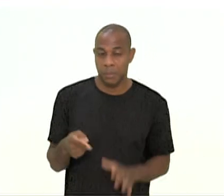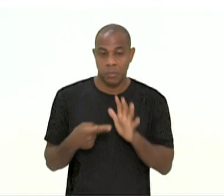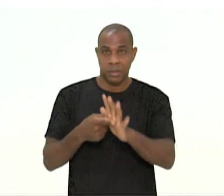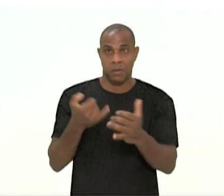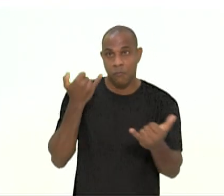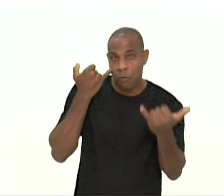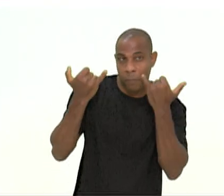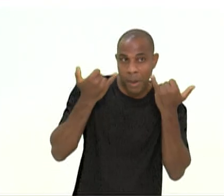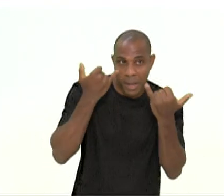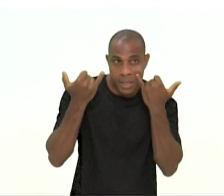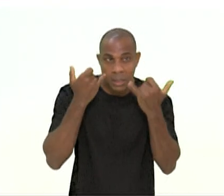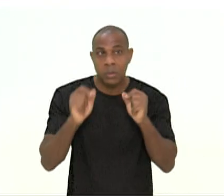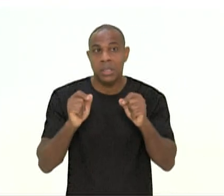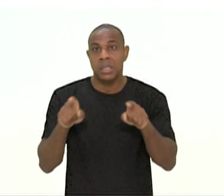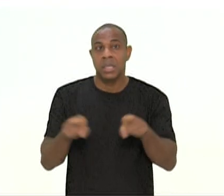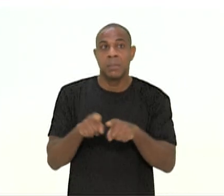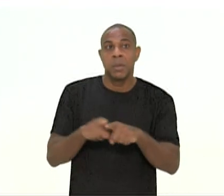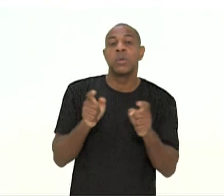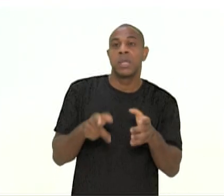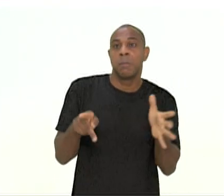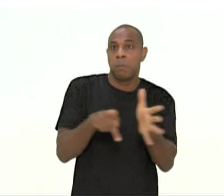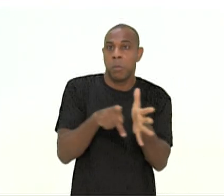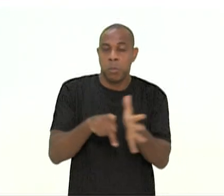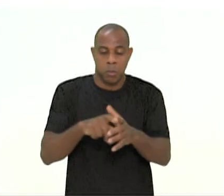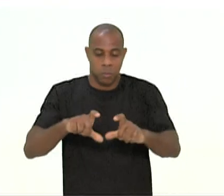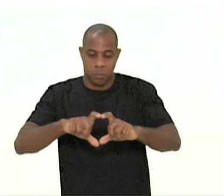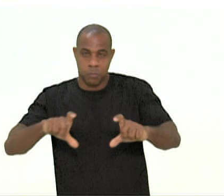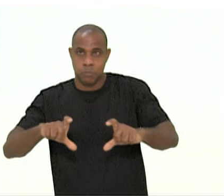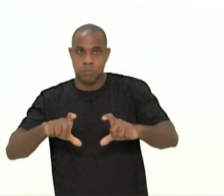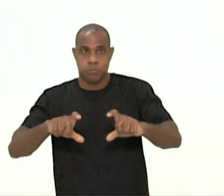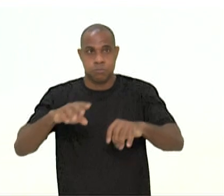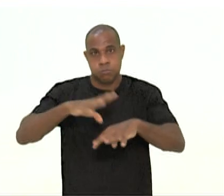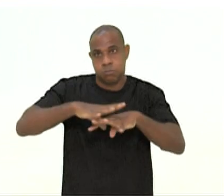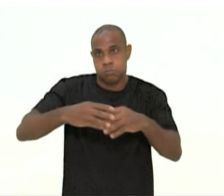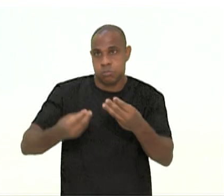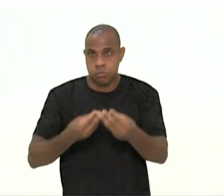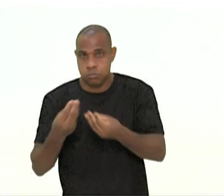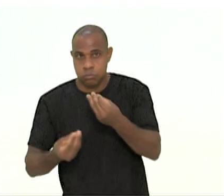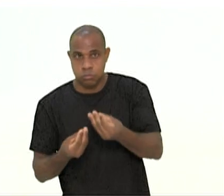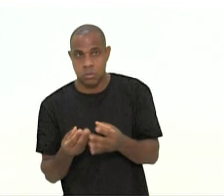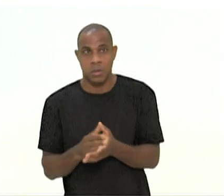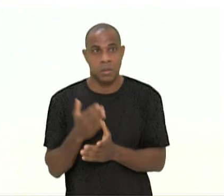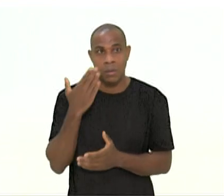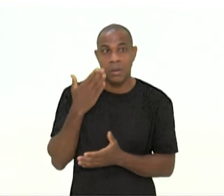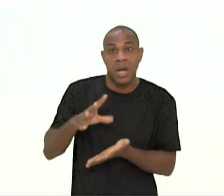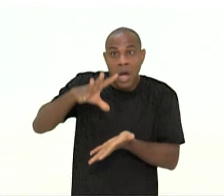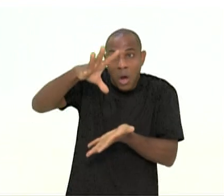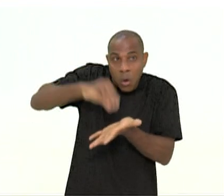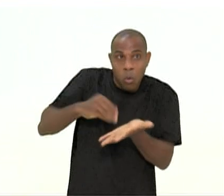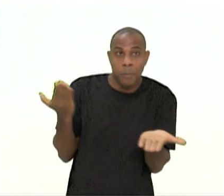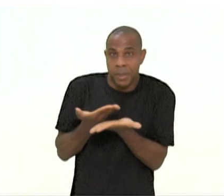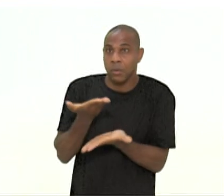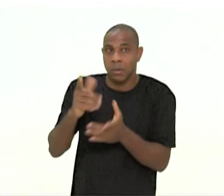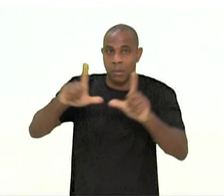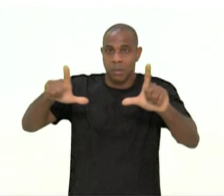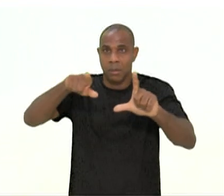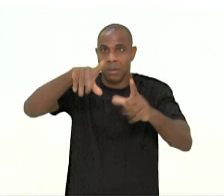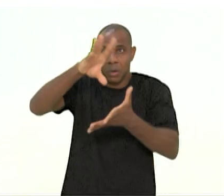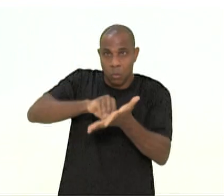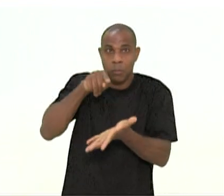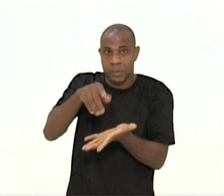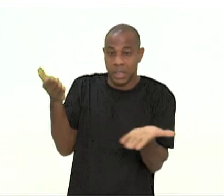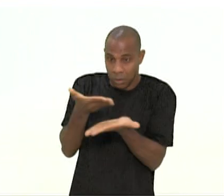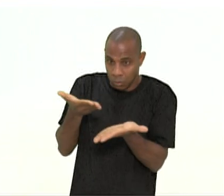informações e propriedades. Então eu vou dar alguns exemplos para você. Então você anota aqui esse trechinho e anota o exemplo para